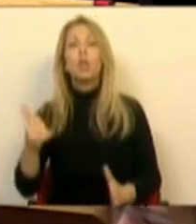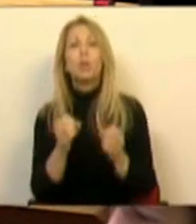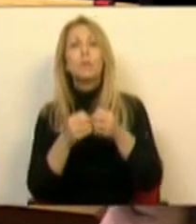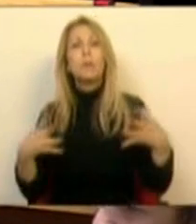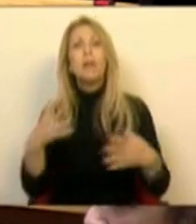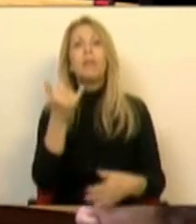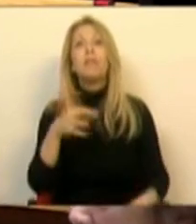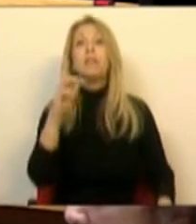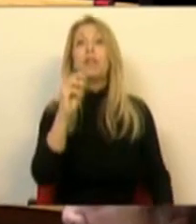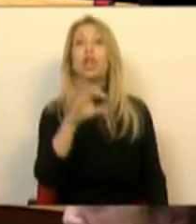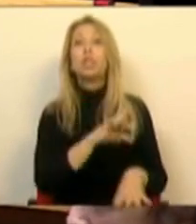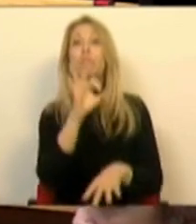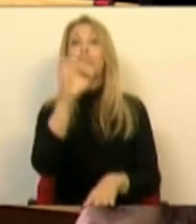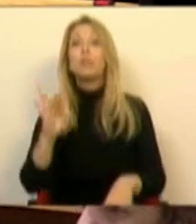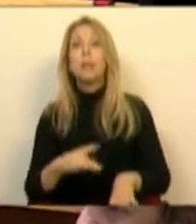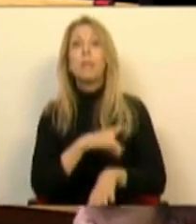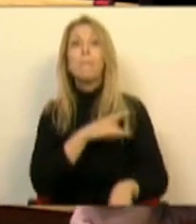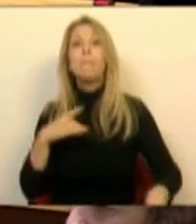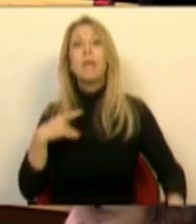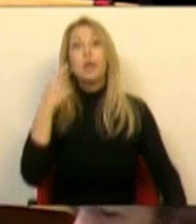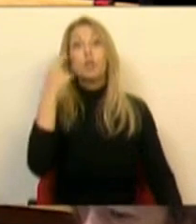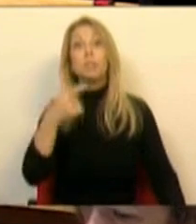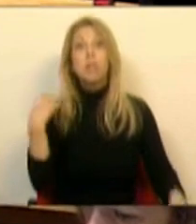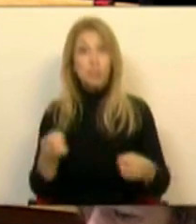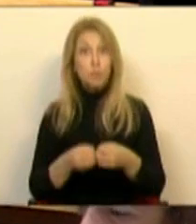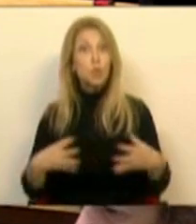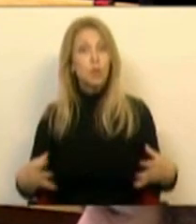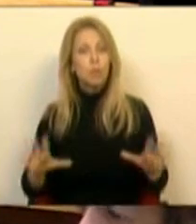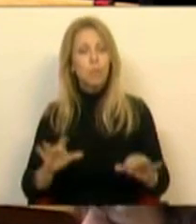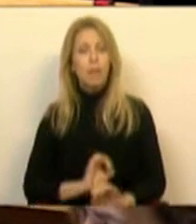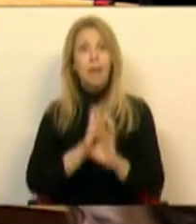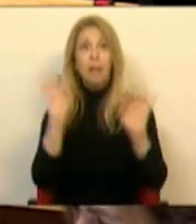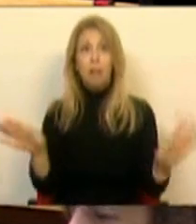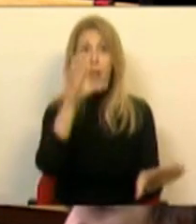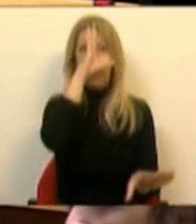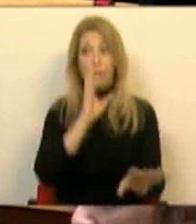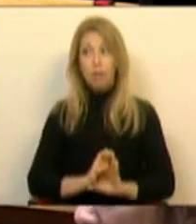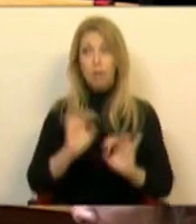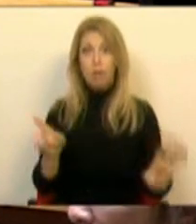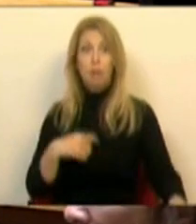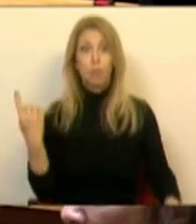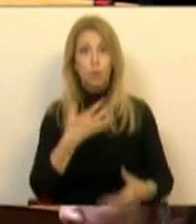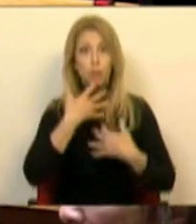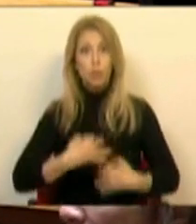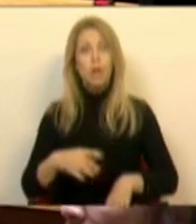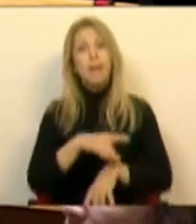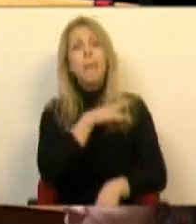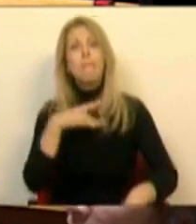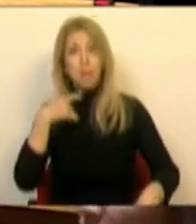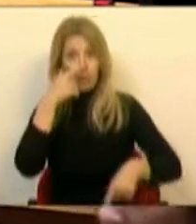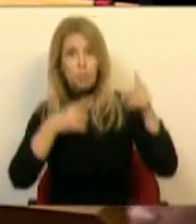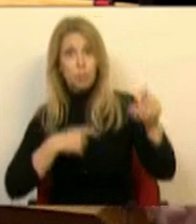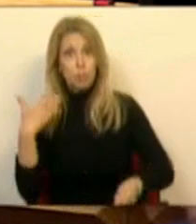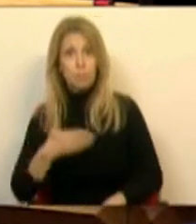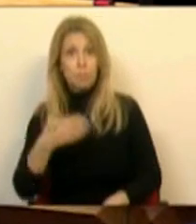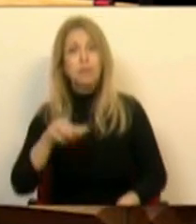em 23% o número de médicos especialistas. Porém, é claro para o Governo e é claro para todos nós, médicos e utentes também,